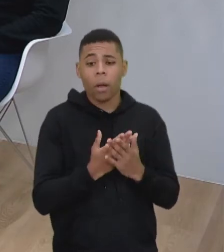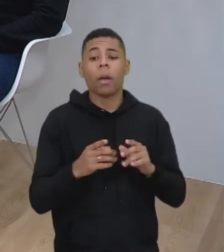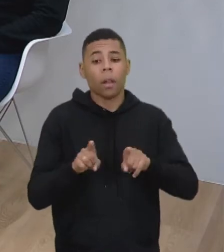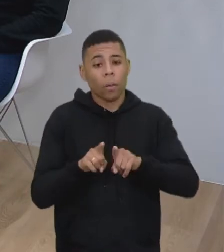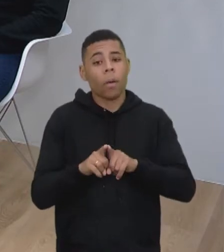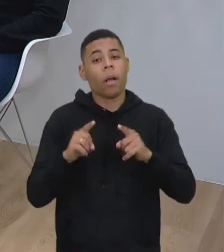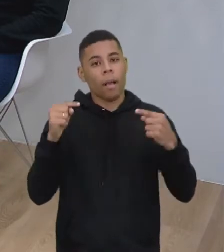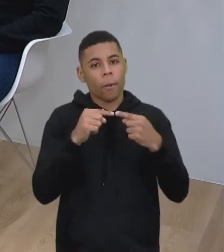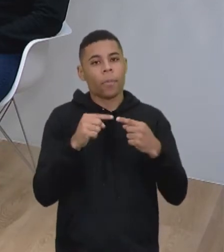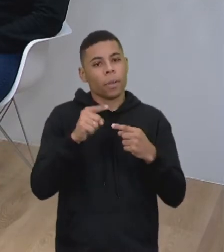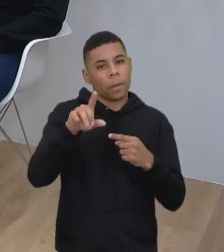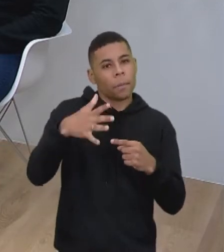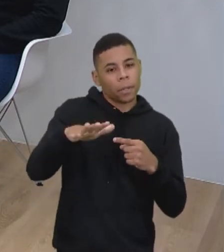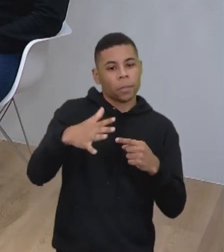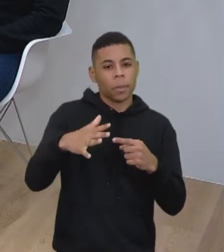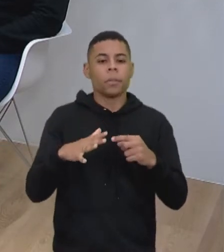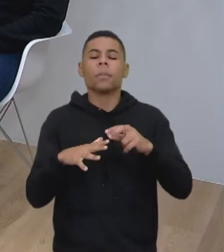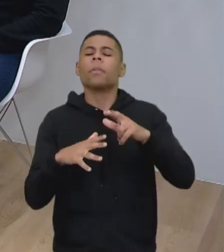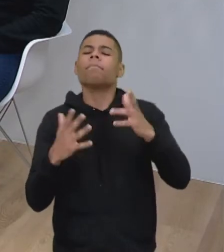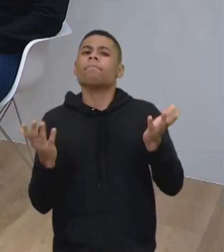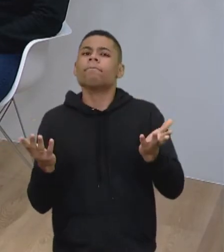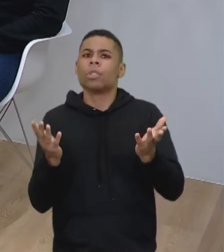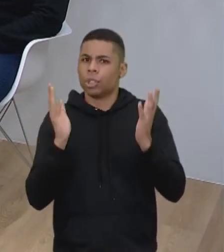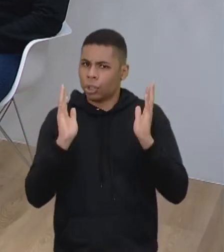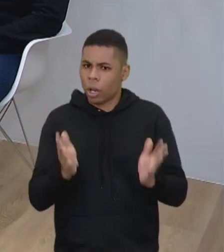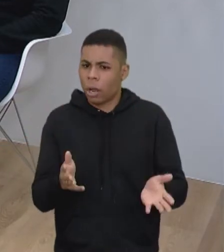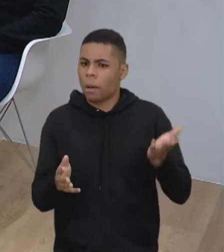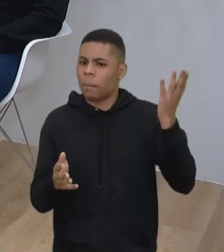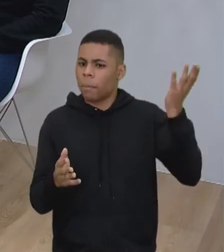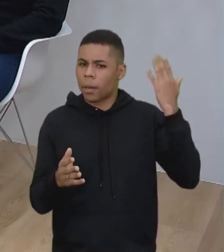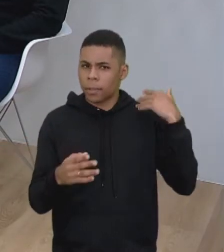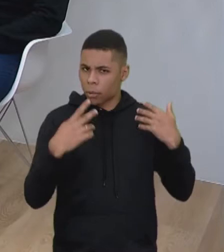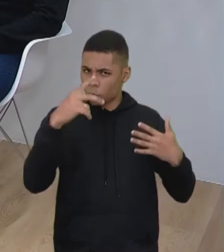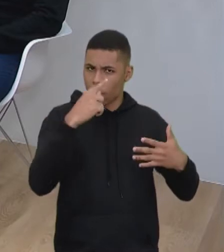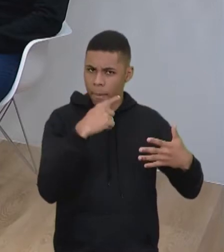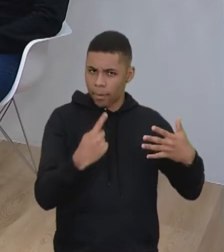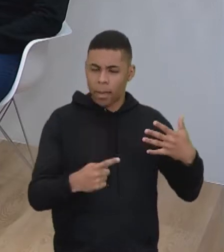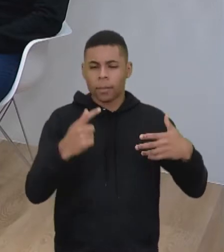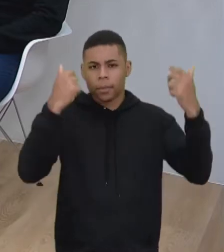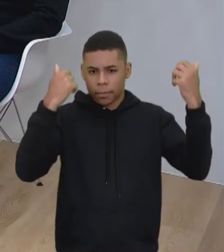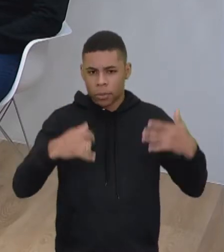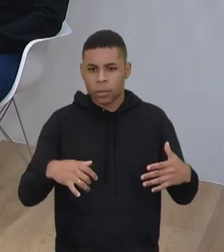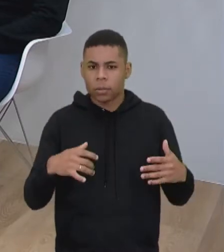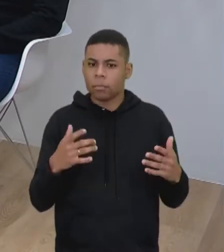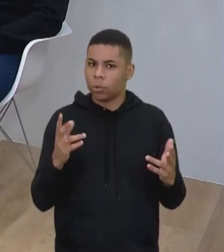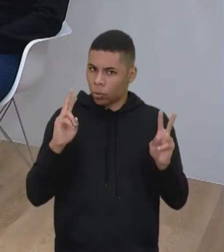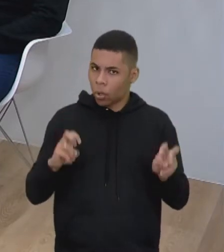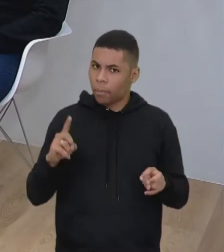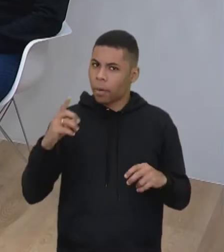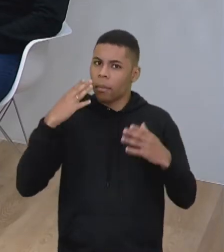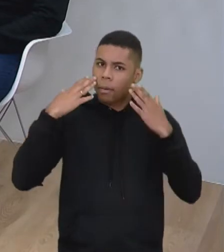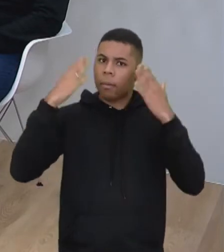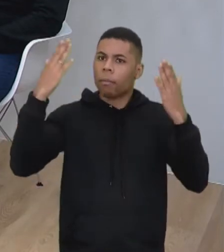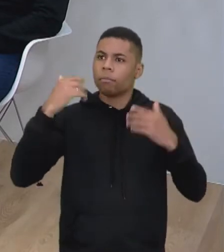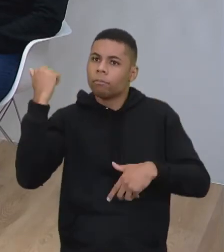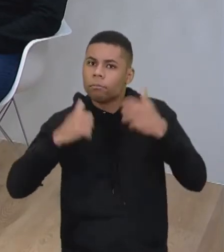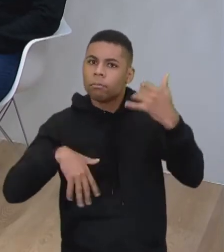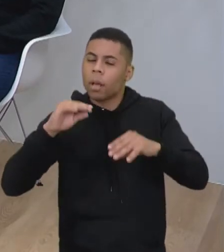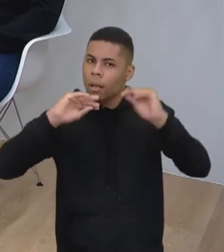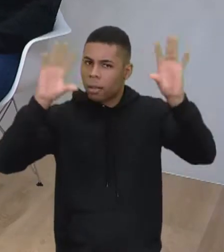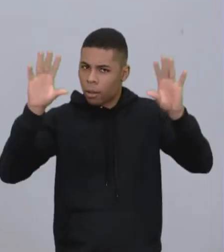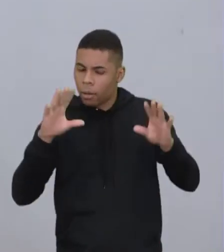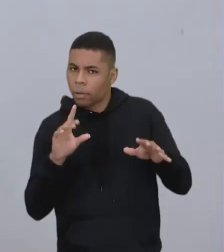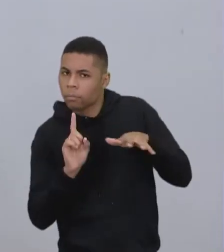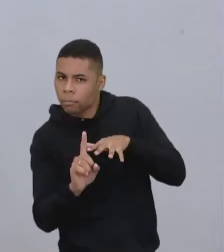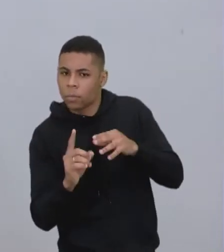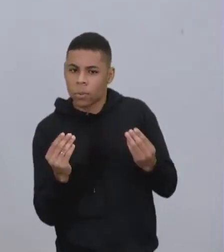isso. Teve algum momento que, no seu componente, a gente fala de representatividade? Sim, porque quando a